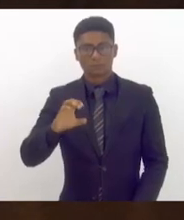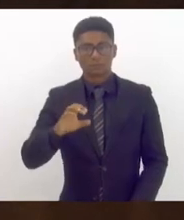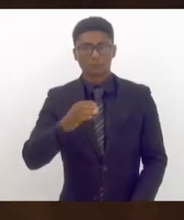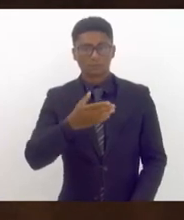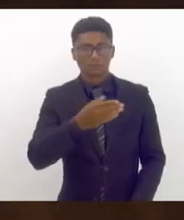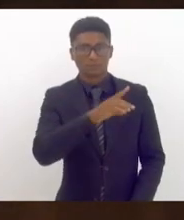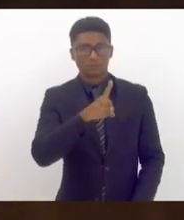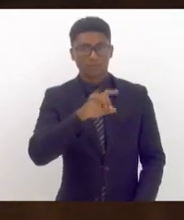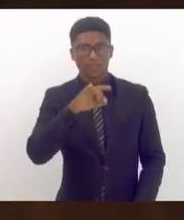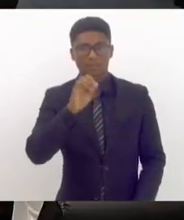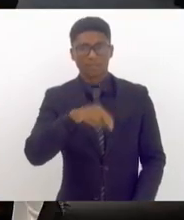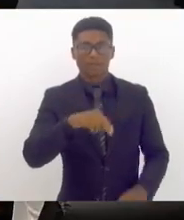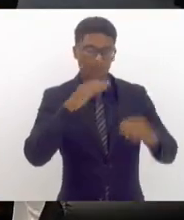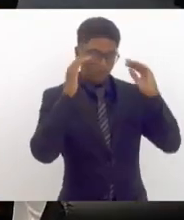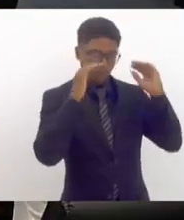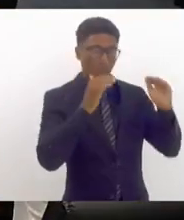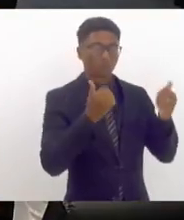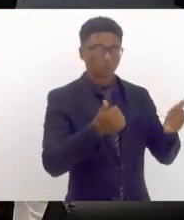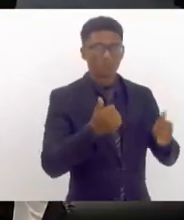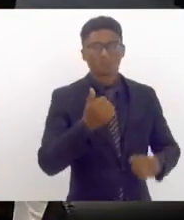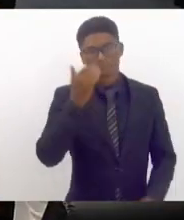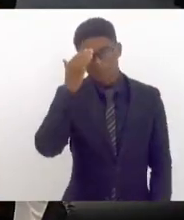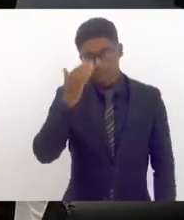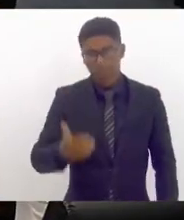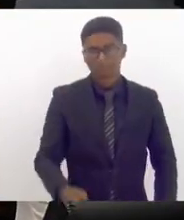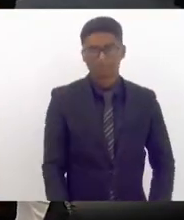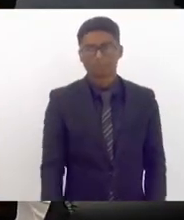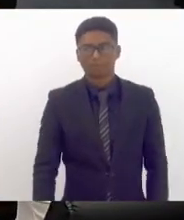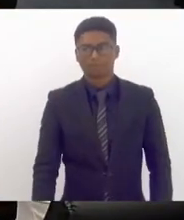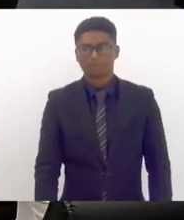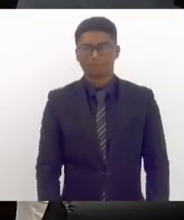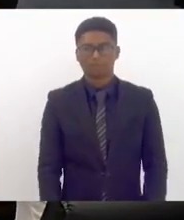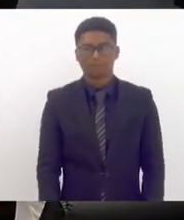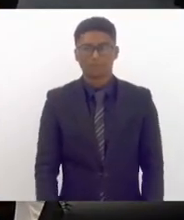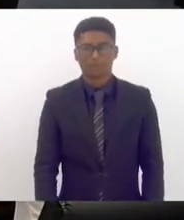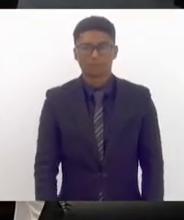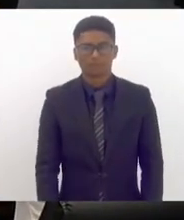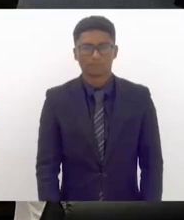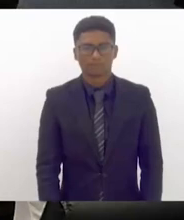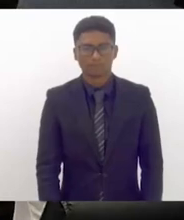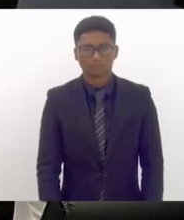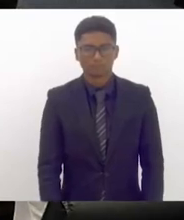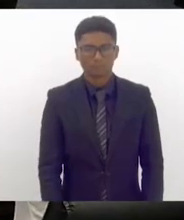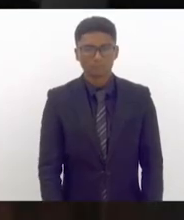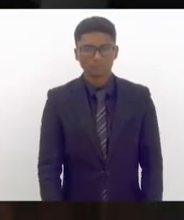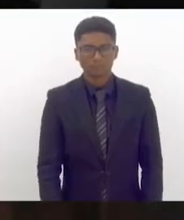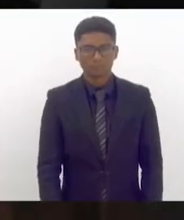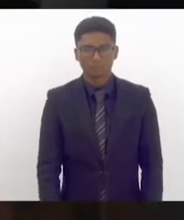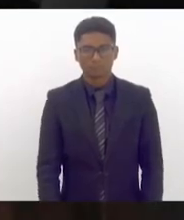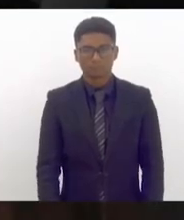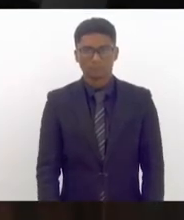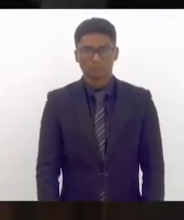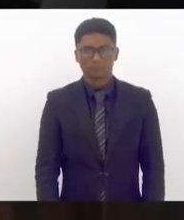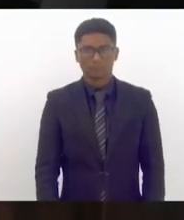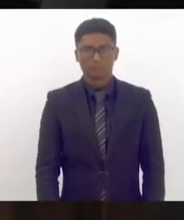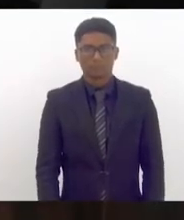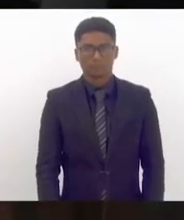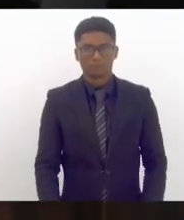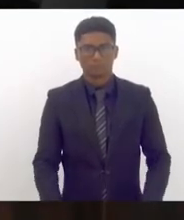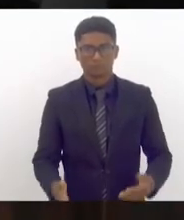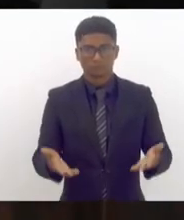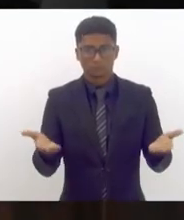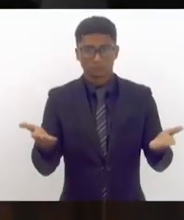Zeidan. Obrigado, presidente. Obrigado, deputado Douglas Rua. A presidência vai fazer a